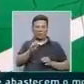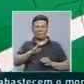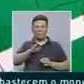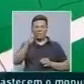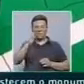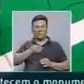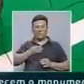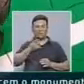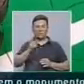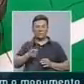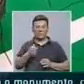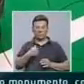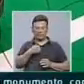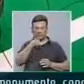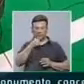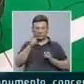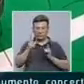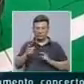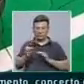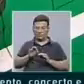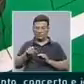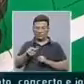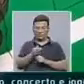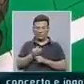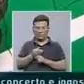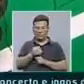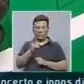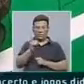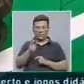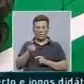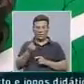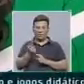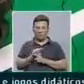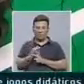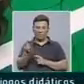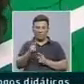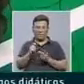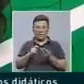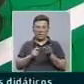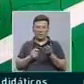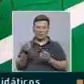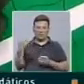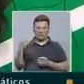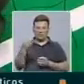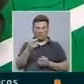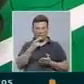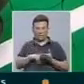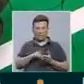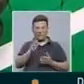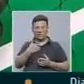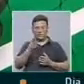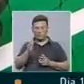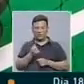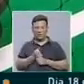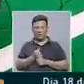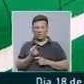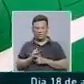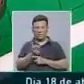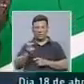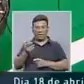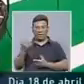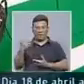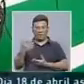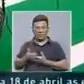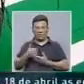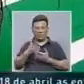maiores preocupações? Bem, nós começamos a preparar estes festivais com vários meses de antecedência, de facto. Mas é uma coisa que nós já fazemos há vários anos e, como